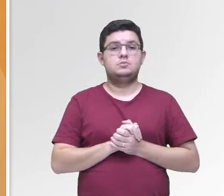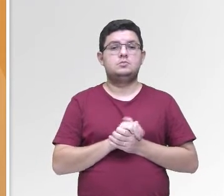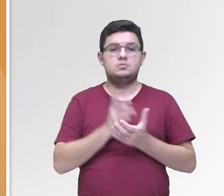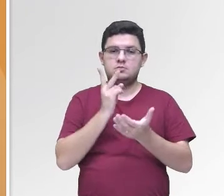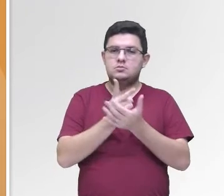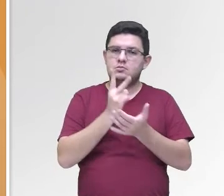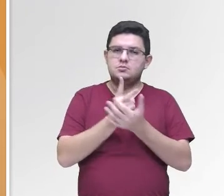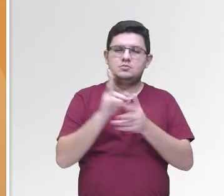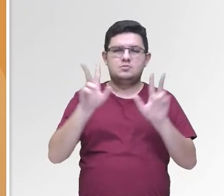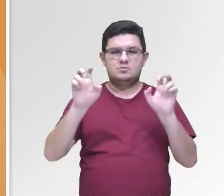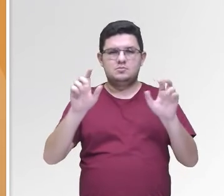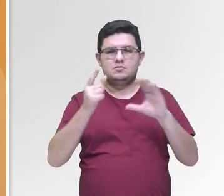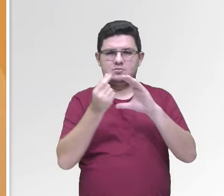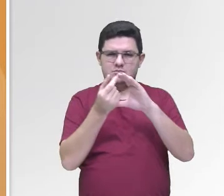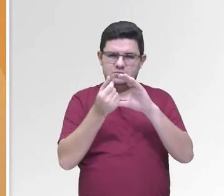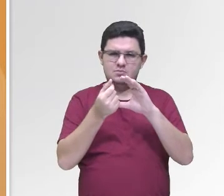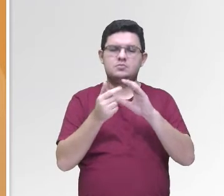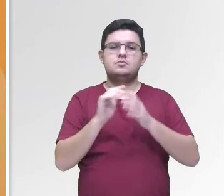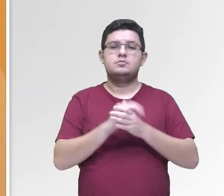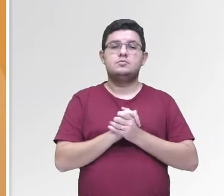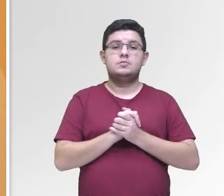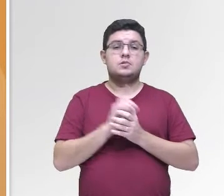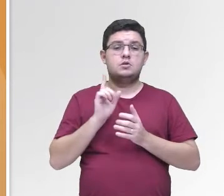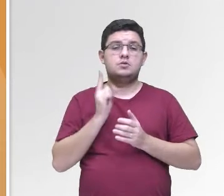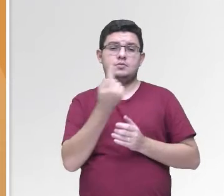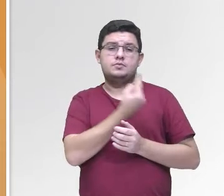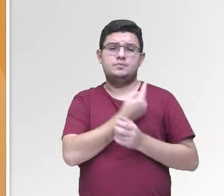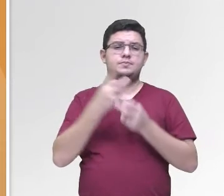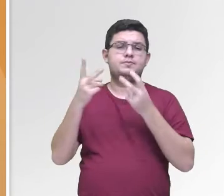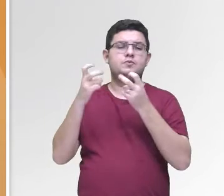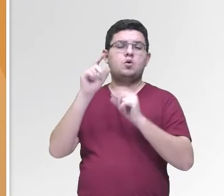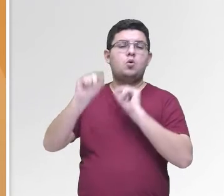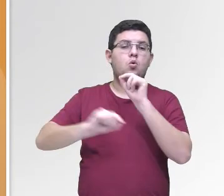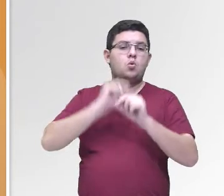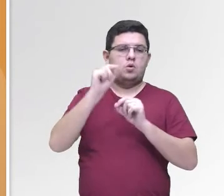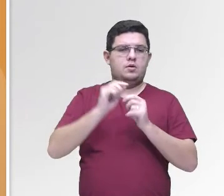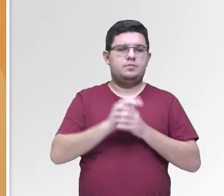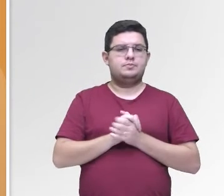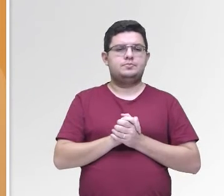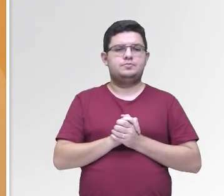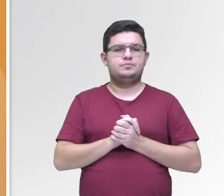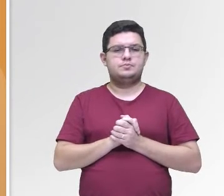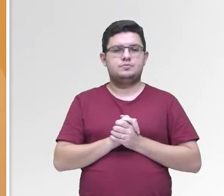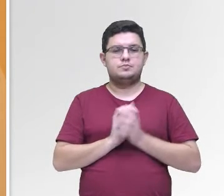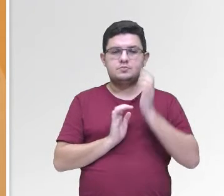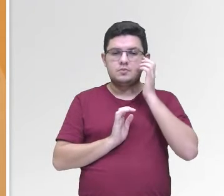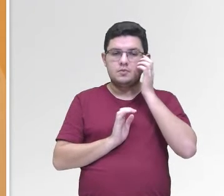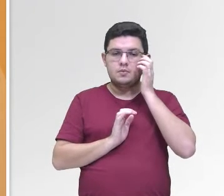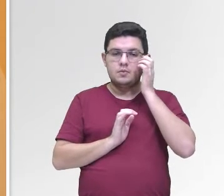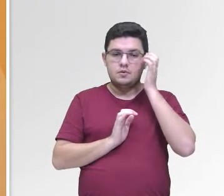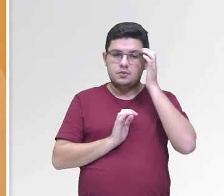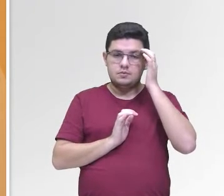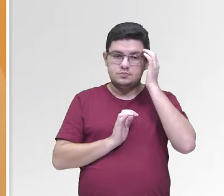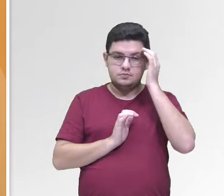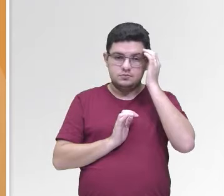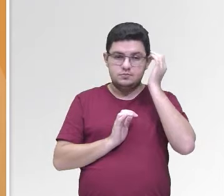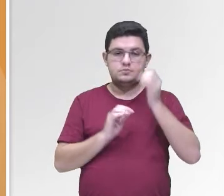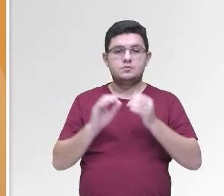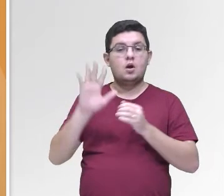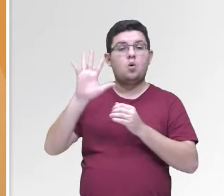capitalismo comercial, tá, nós vamos verificar na próxima cartela que ocorreu quando o acúmulo